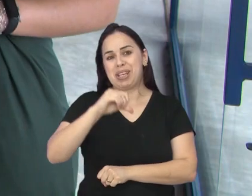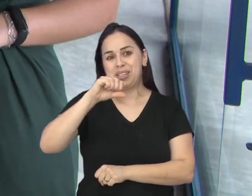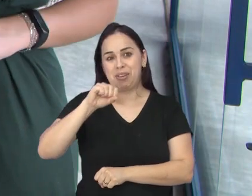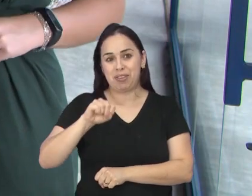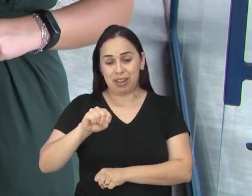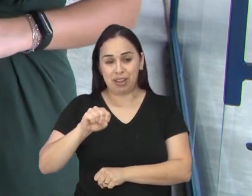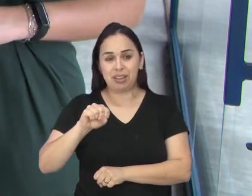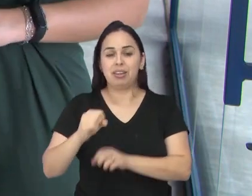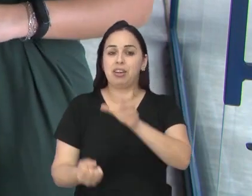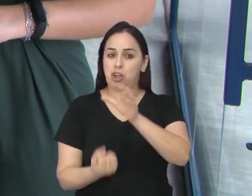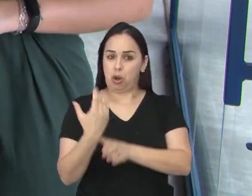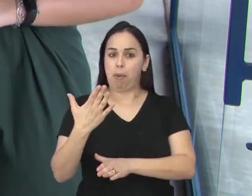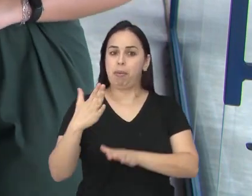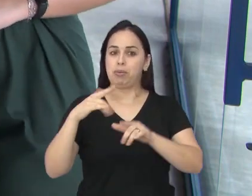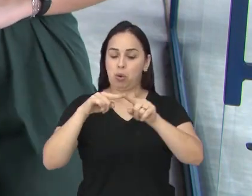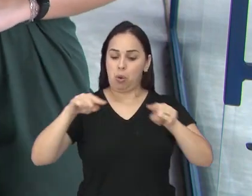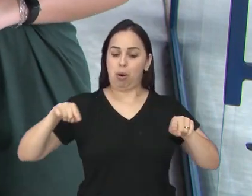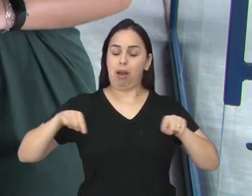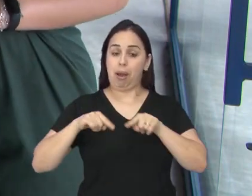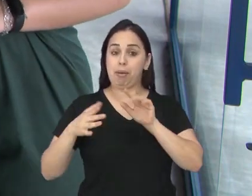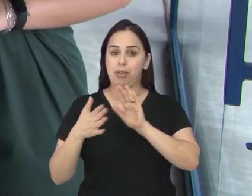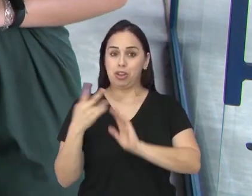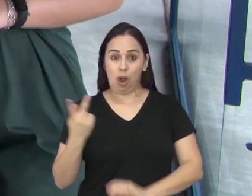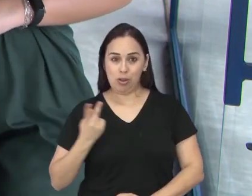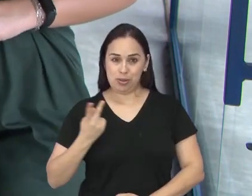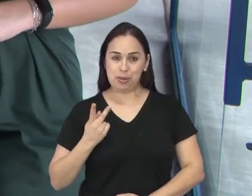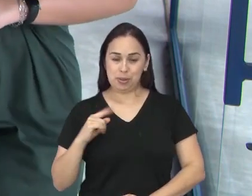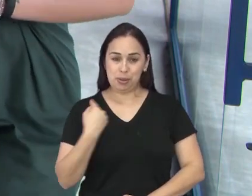ateliê, né? The Etzer, aí sim.